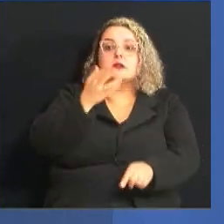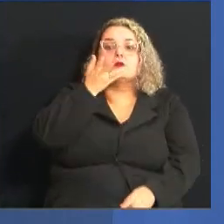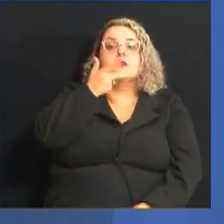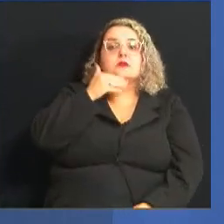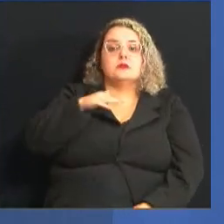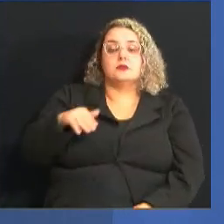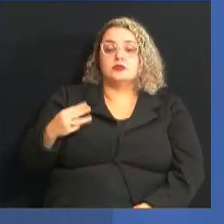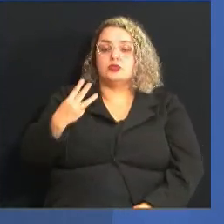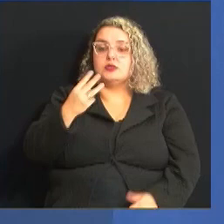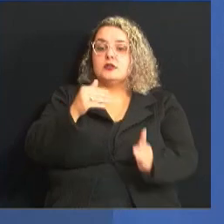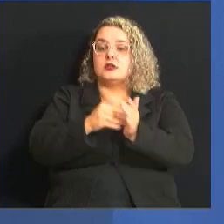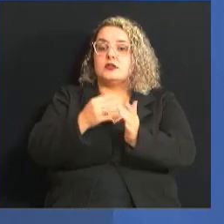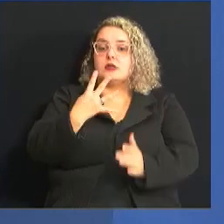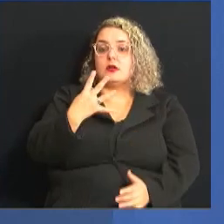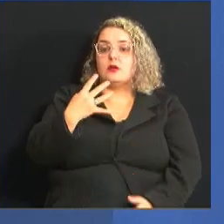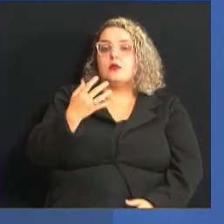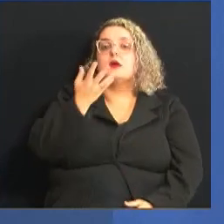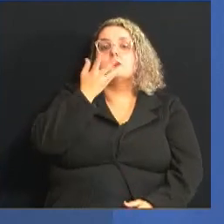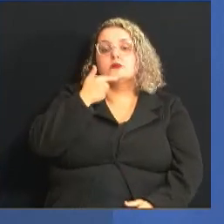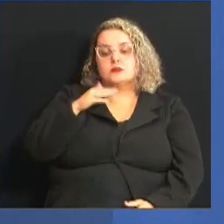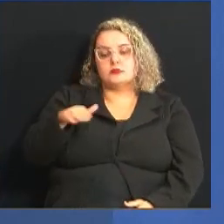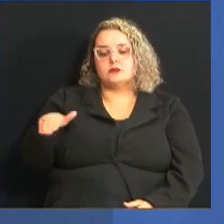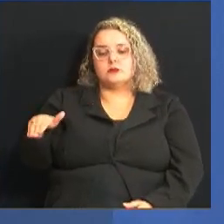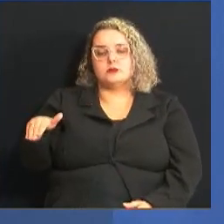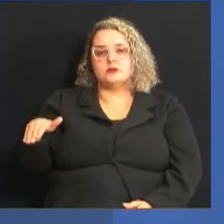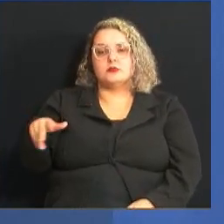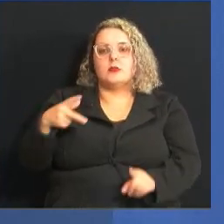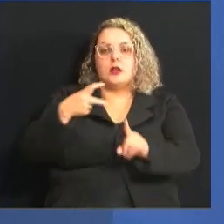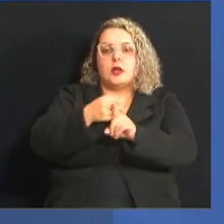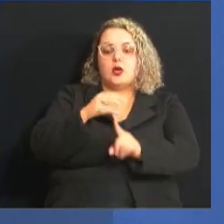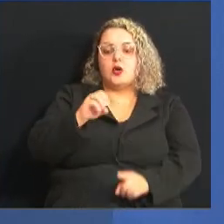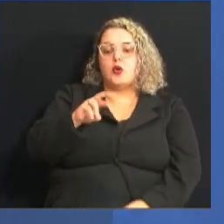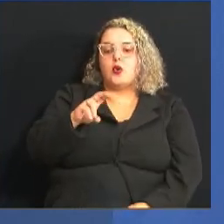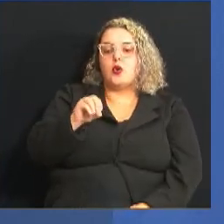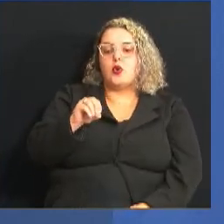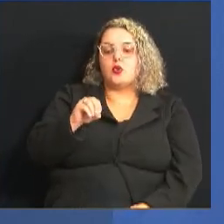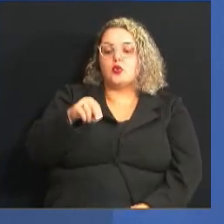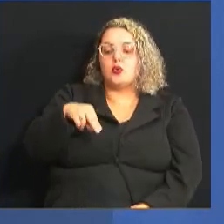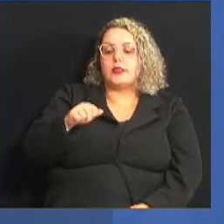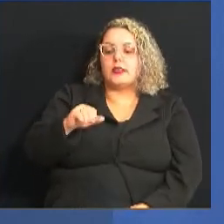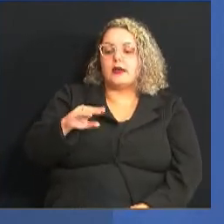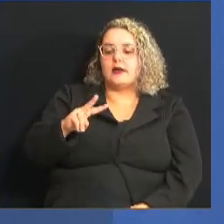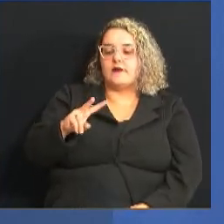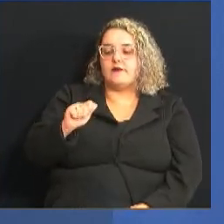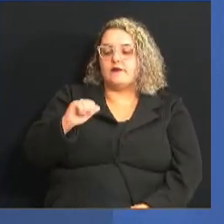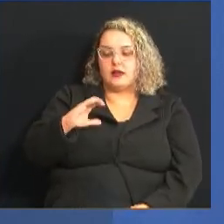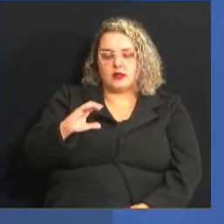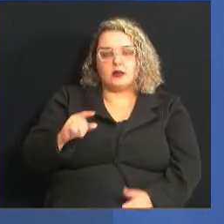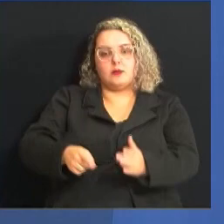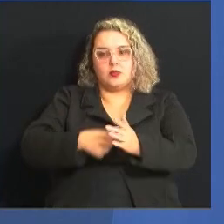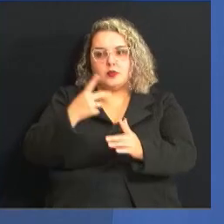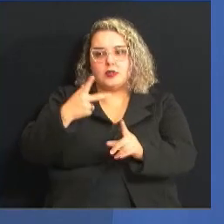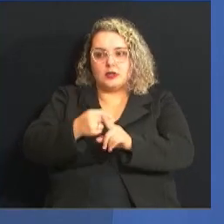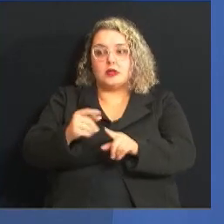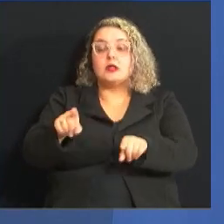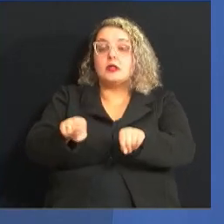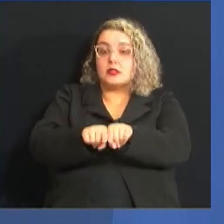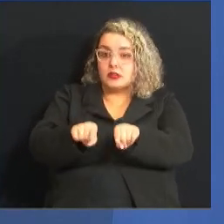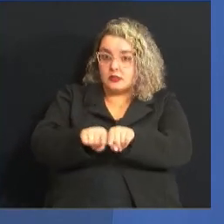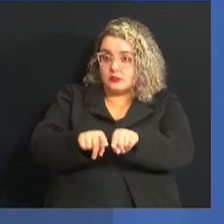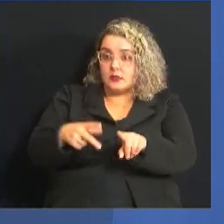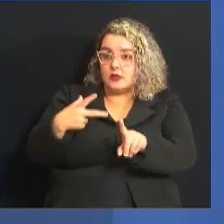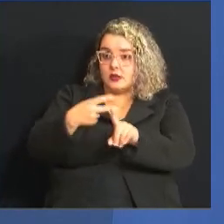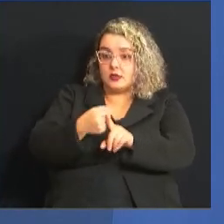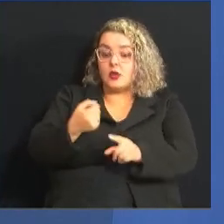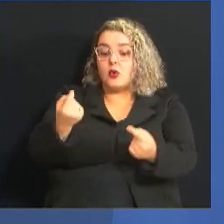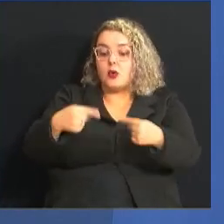de 3 a 4 anos a primeira dose da Coronavac. Né? E também a gente tem a vacina contra a